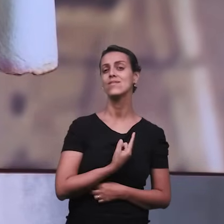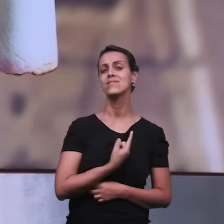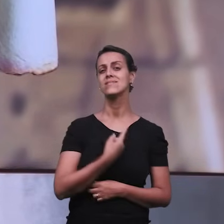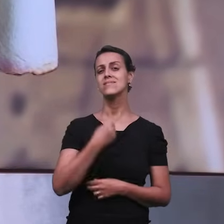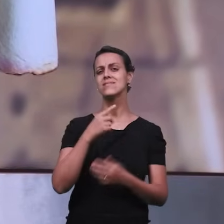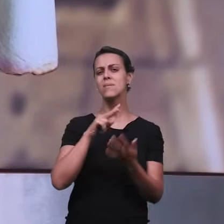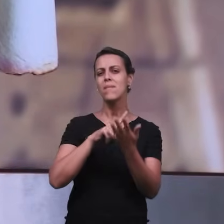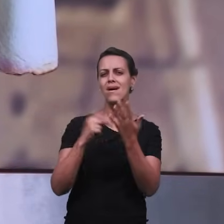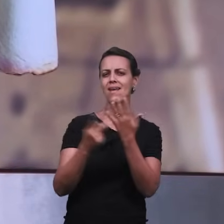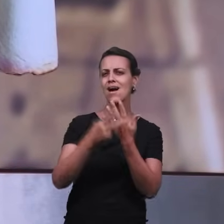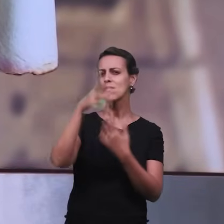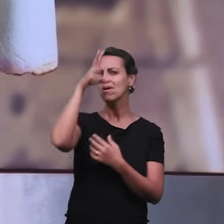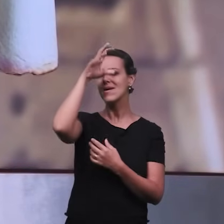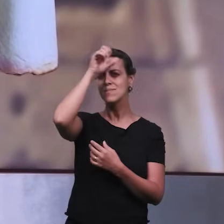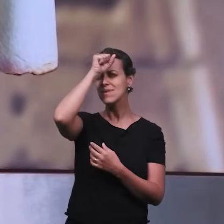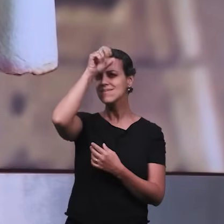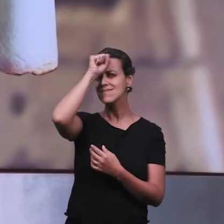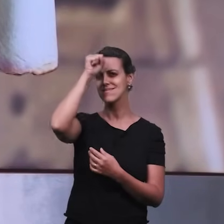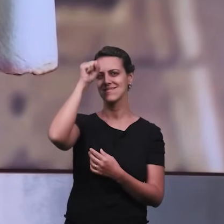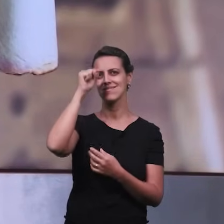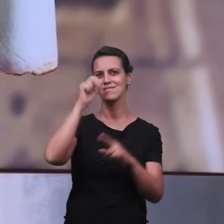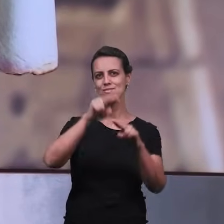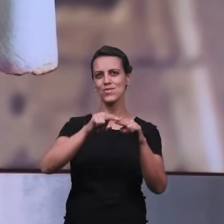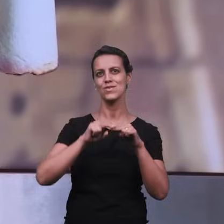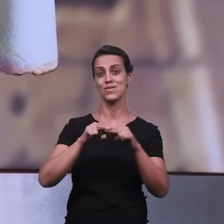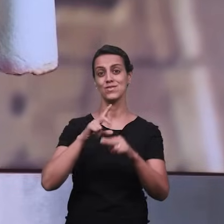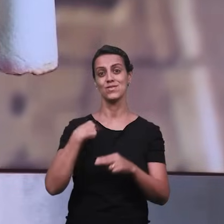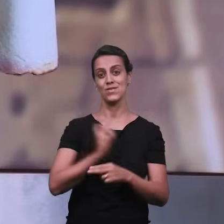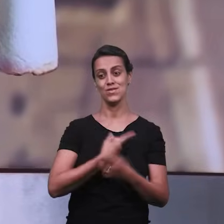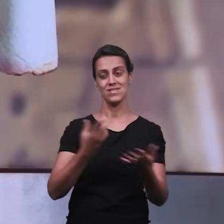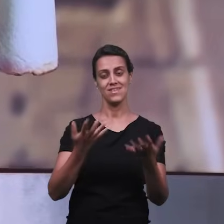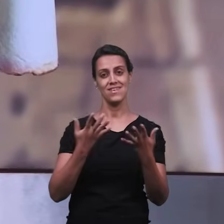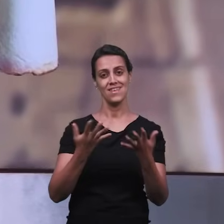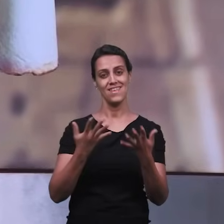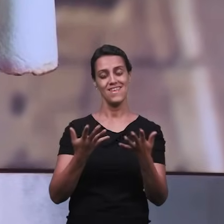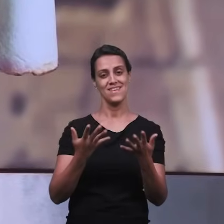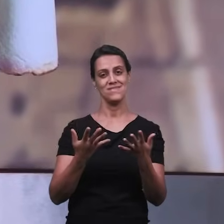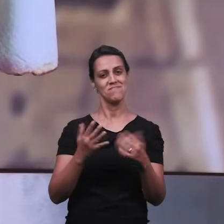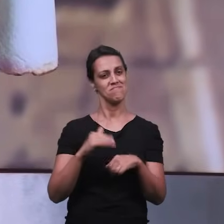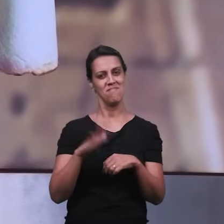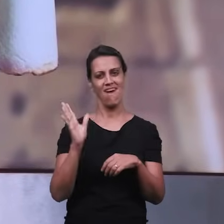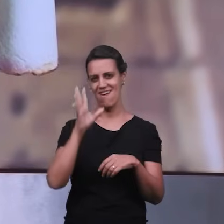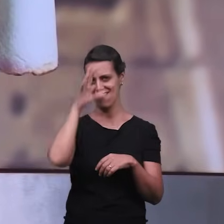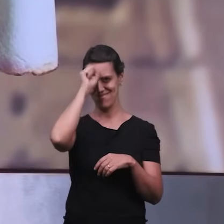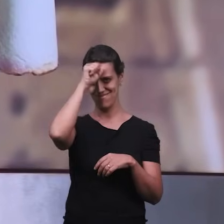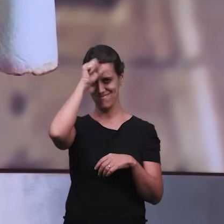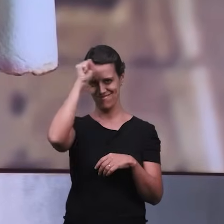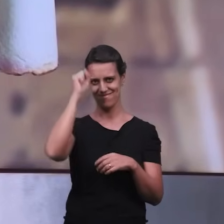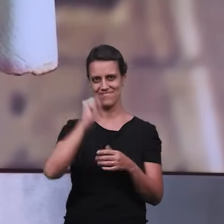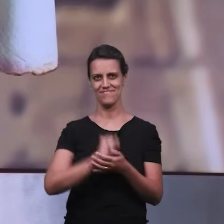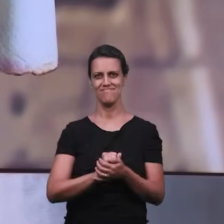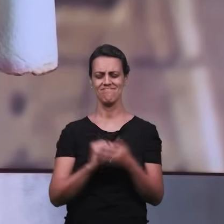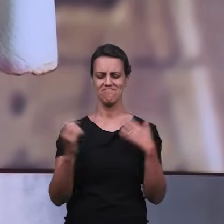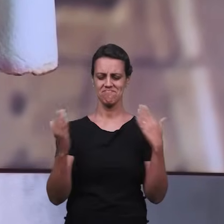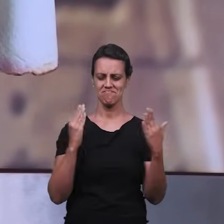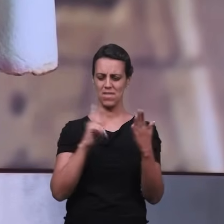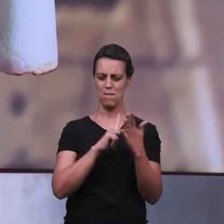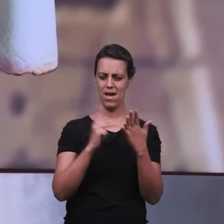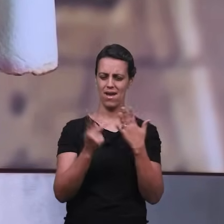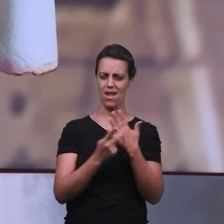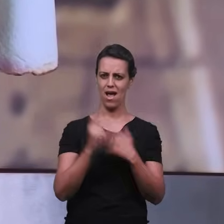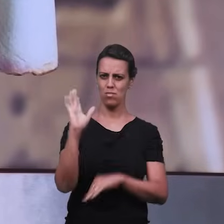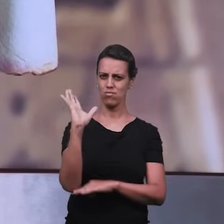por isso que nós queremos participar desse aprendizado. Podemos comparar a parábola da